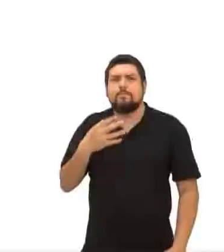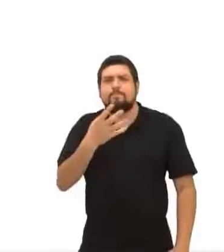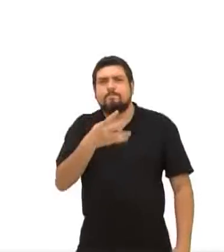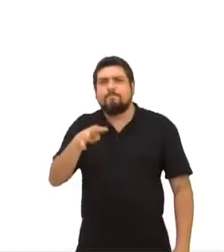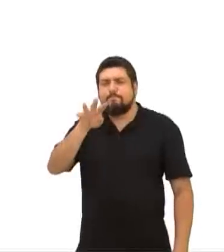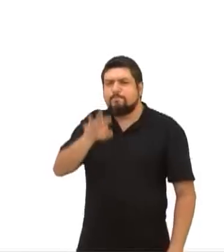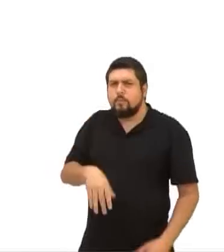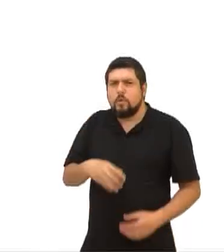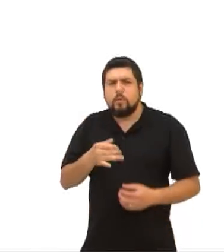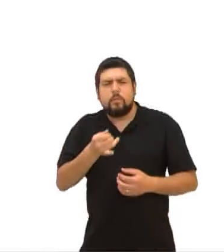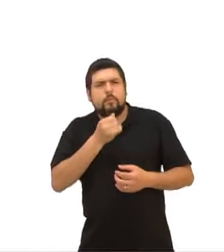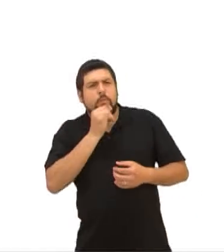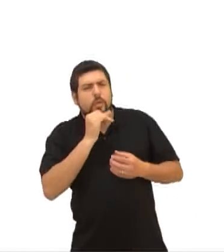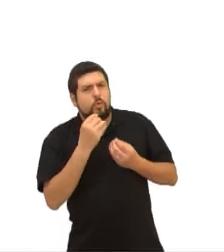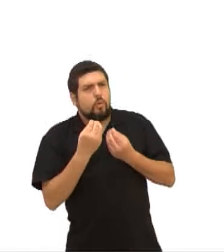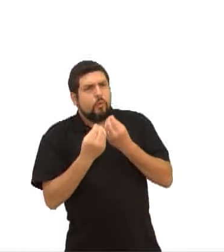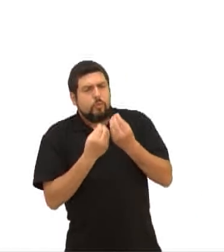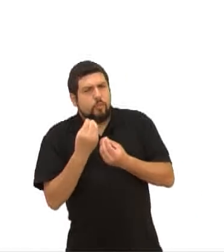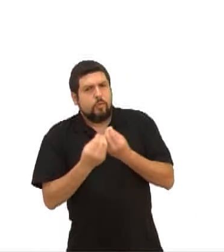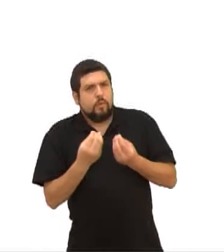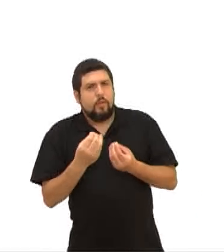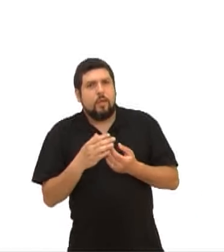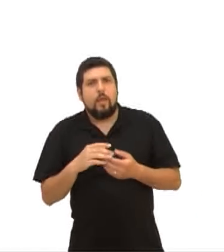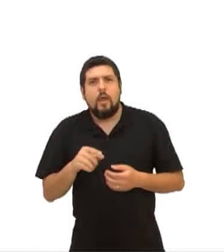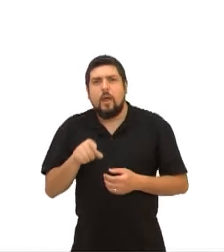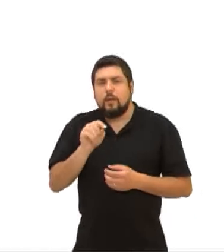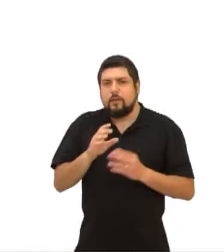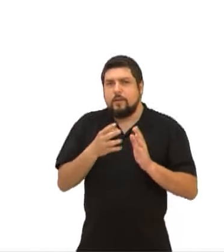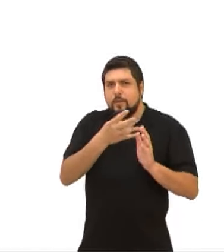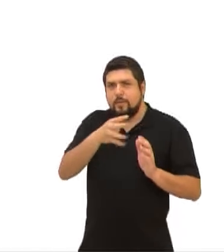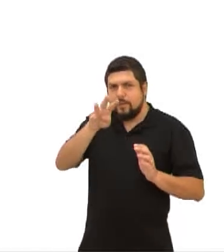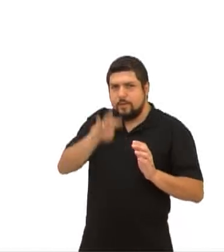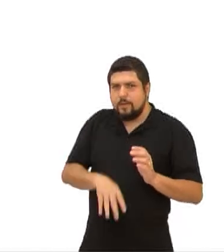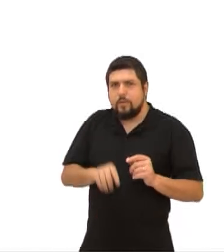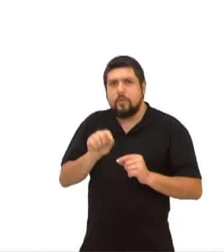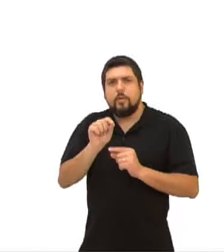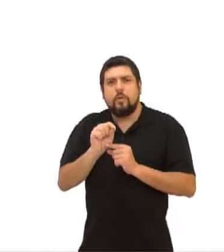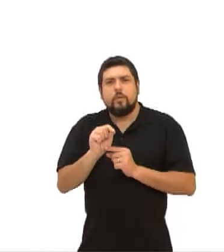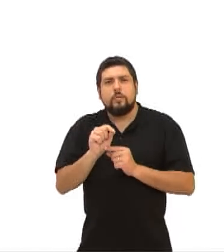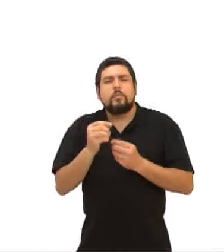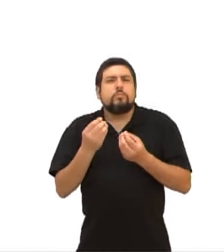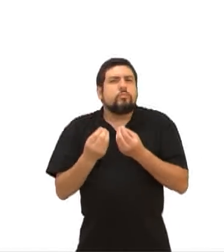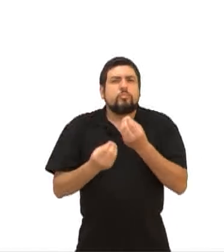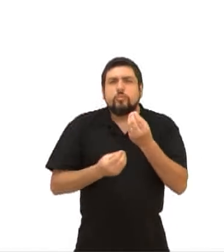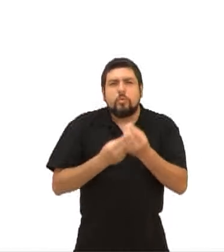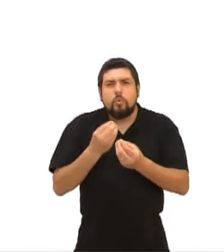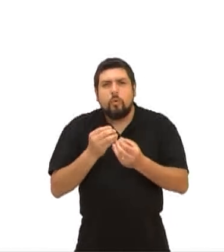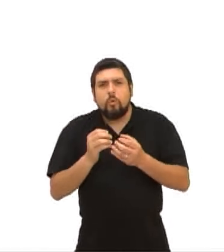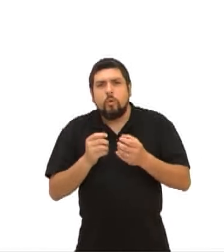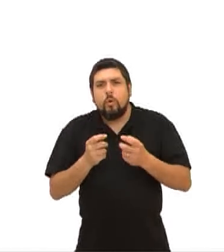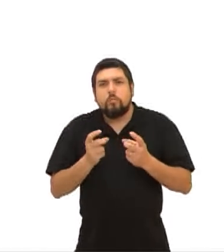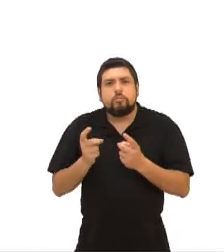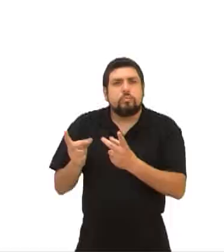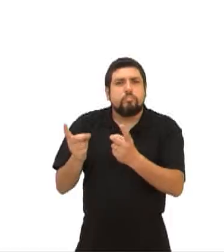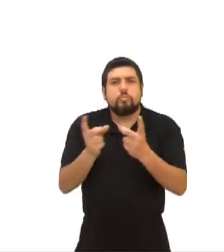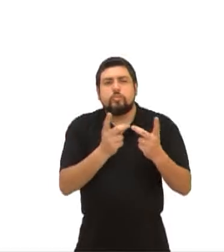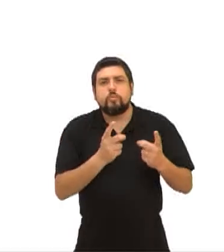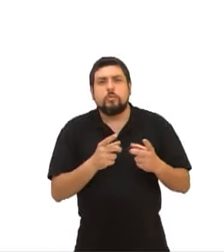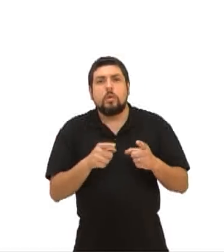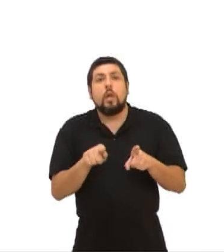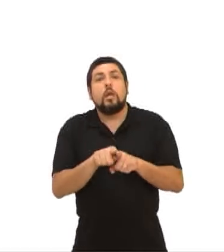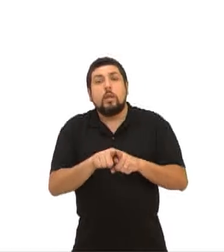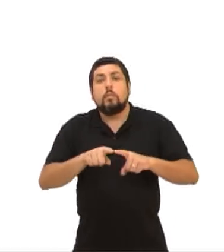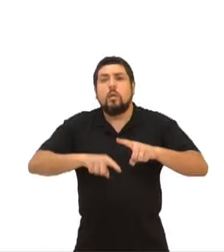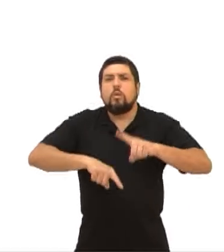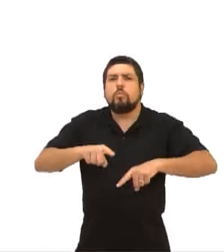interessante da gente analisar. Essa tabela ela vai trazer a nossa balança comercial e os principais produtos dessa